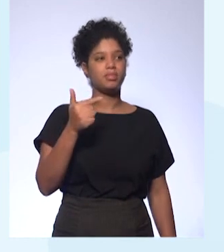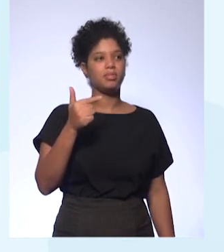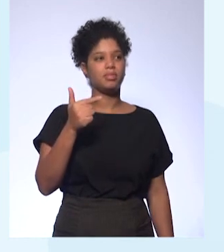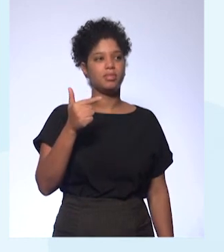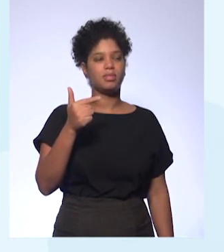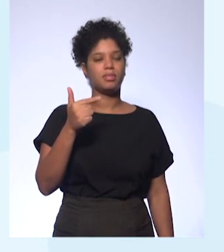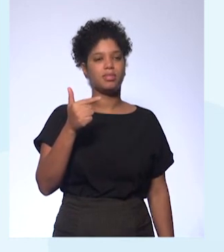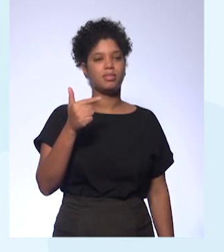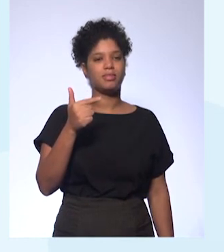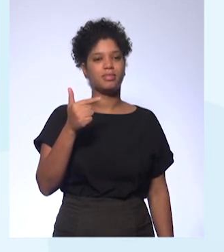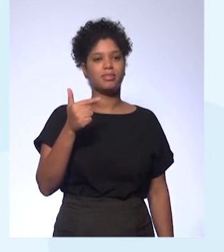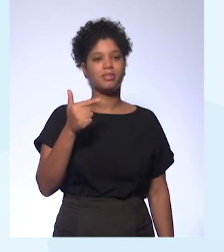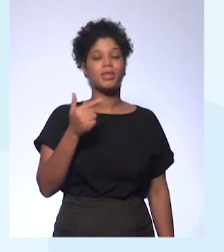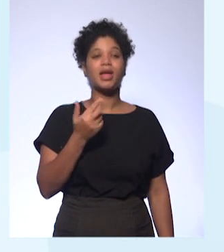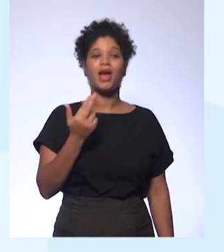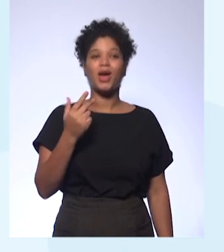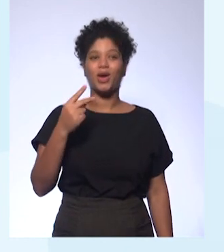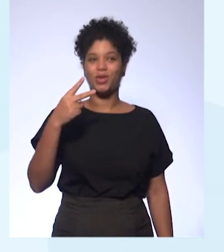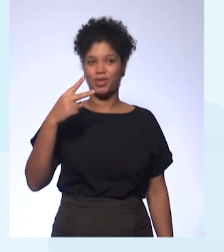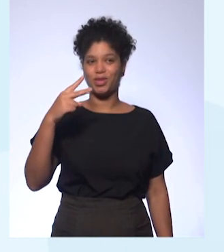32, que é igual a